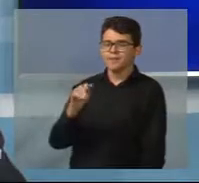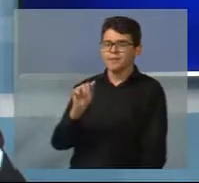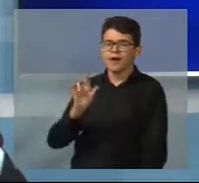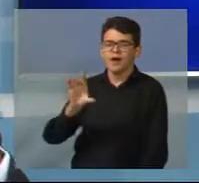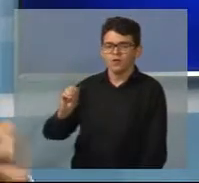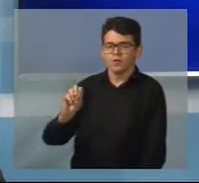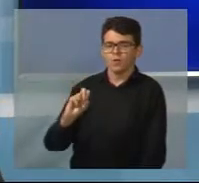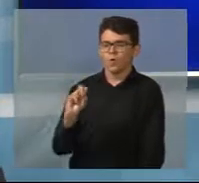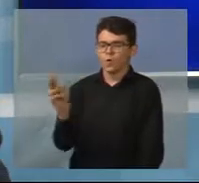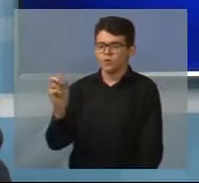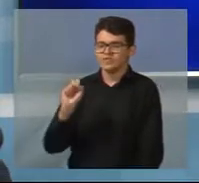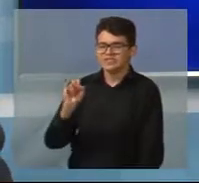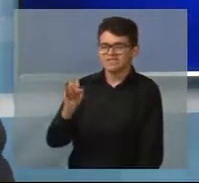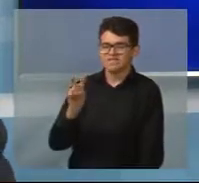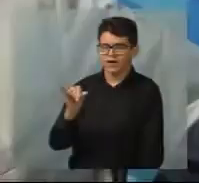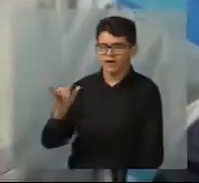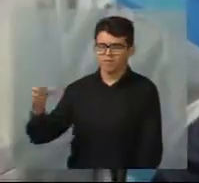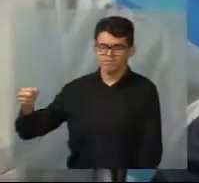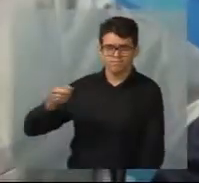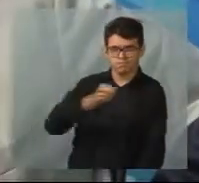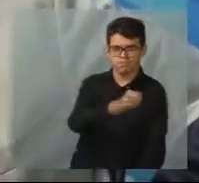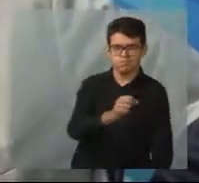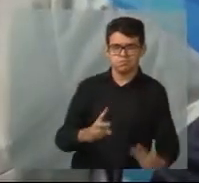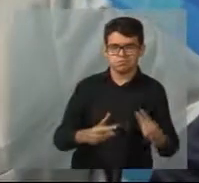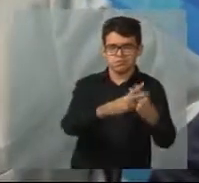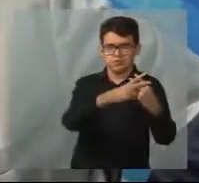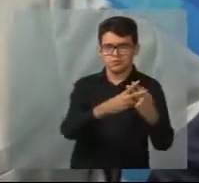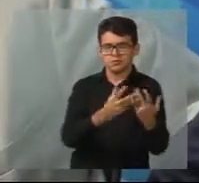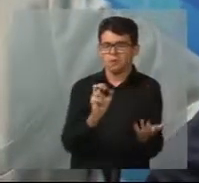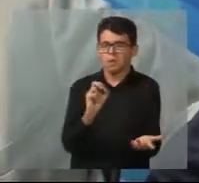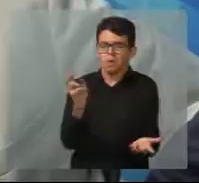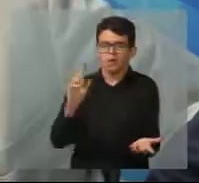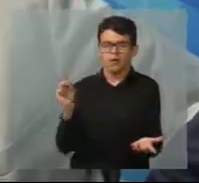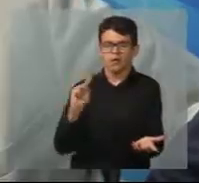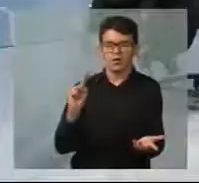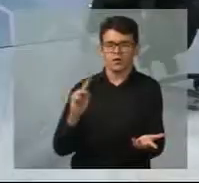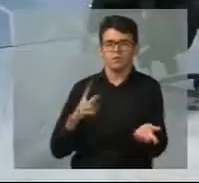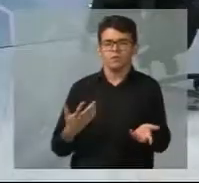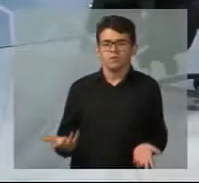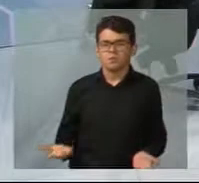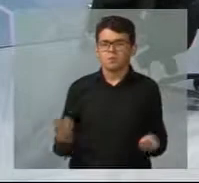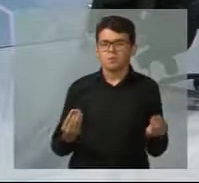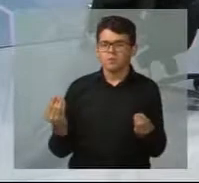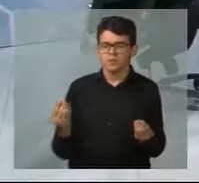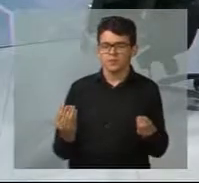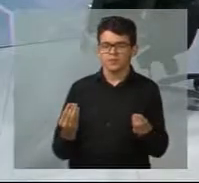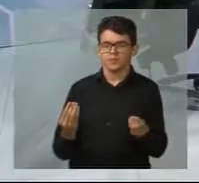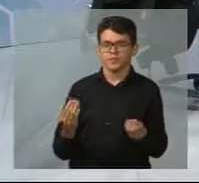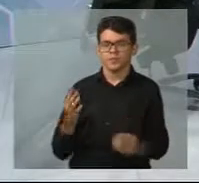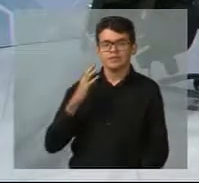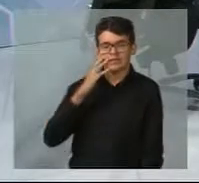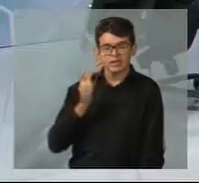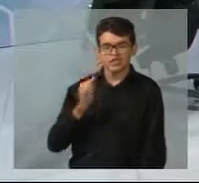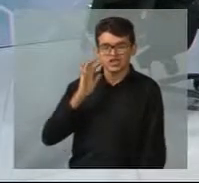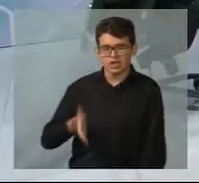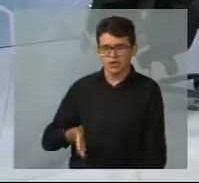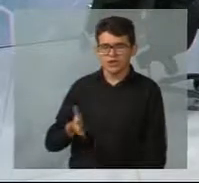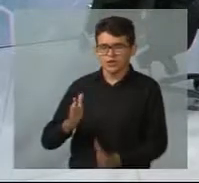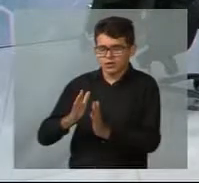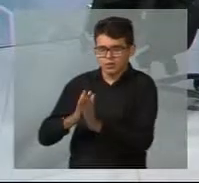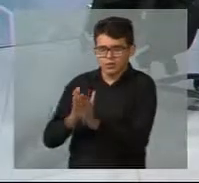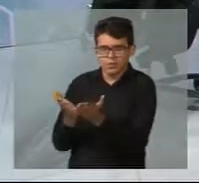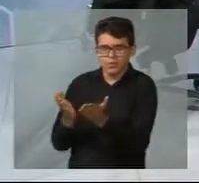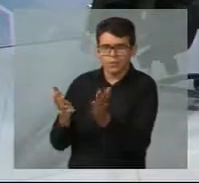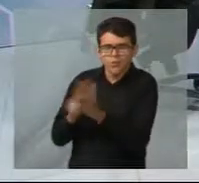que pelo juiz federal de Brasília, ele já teve o recolhimento do passaporte decretado na semana que passou, impedindo, inclusive,